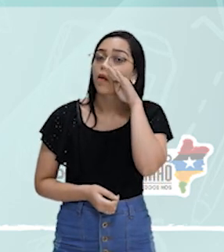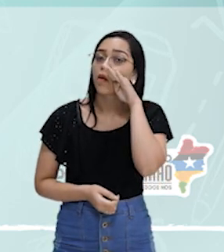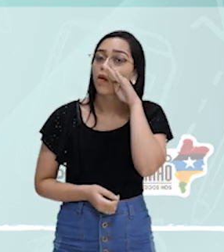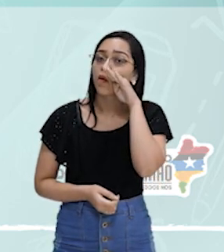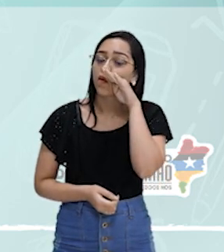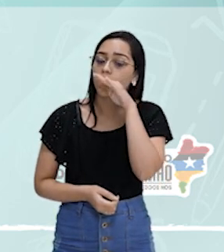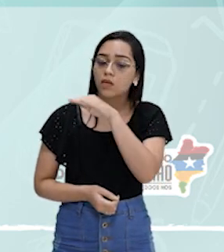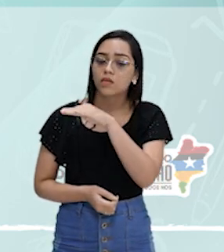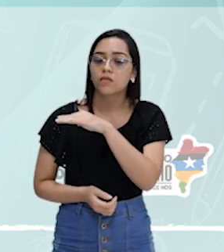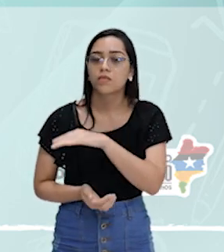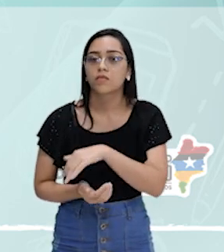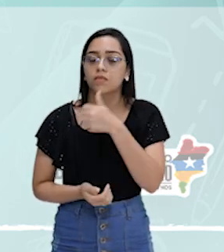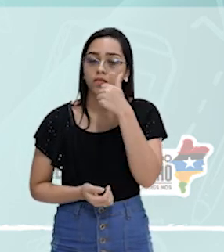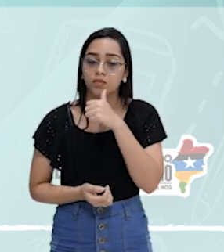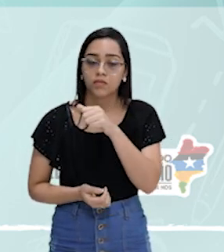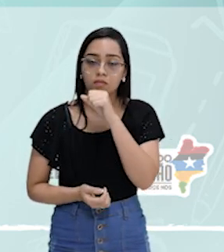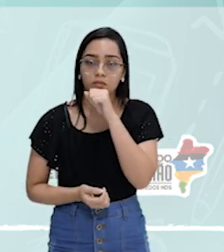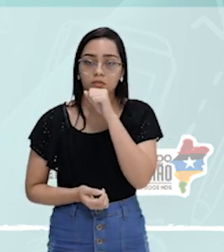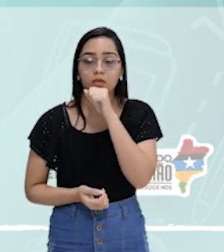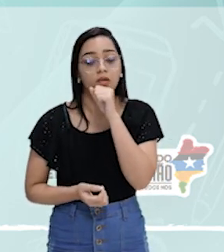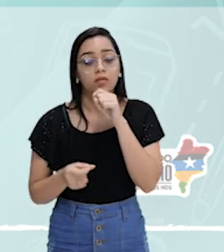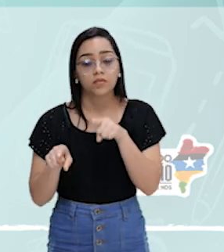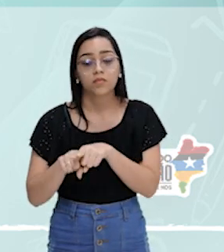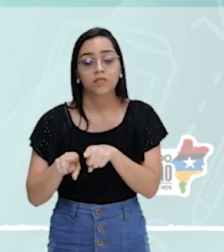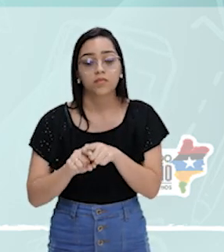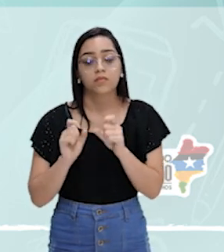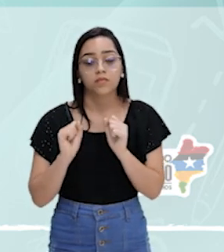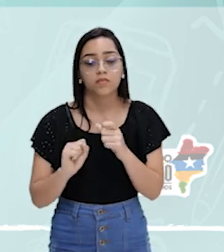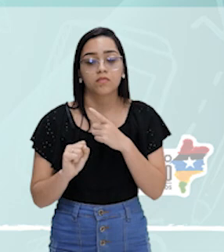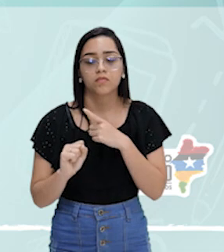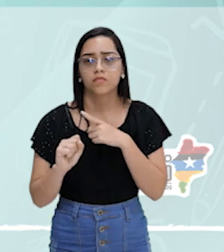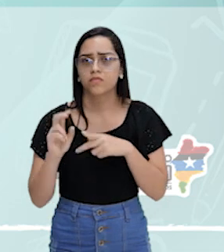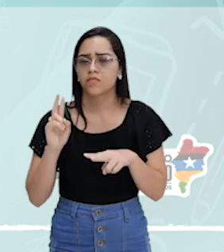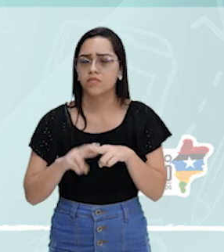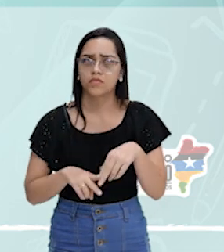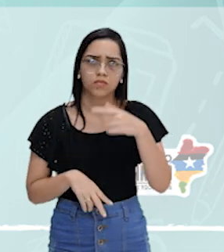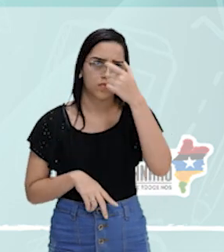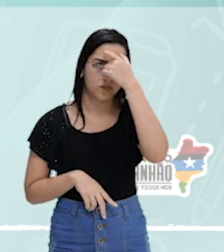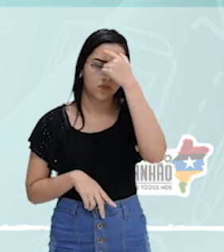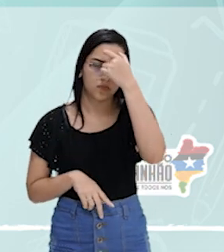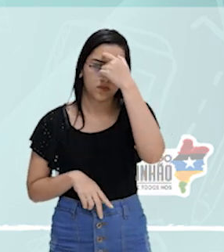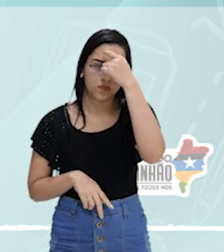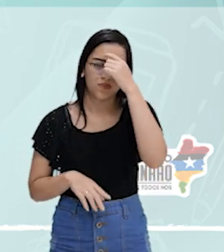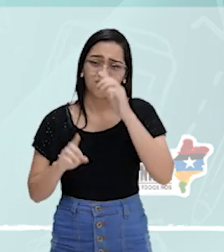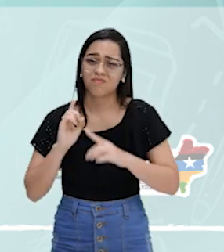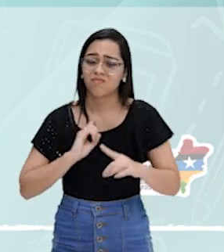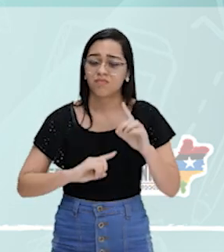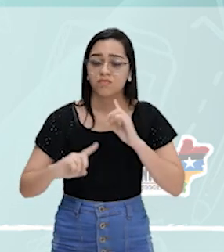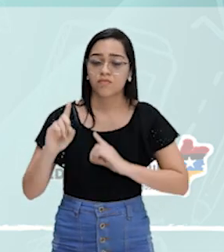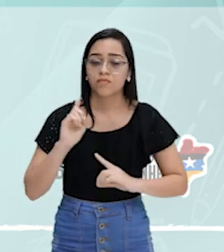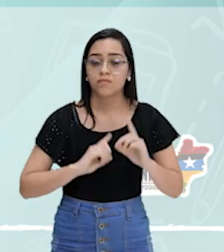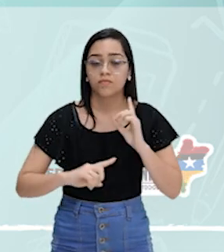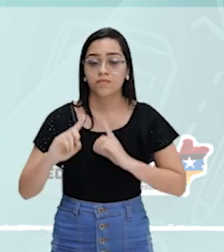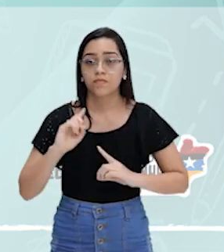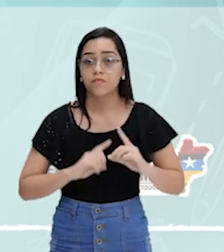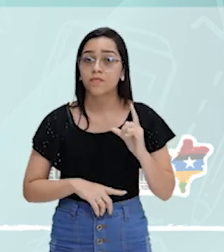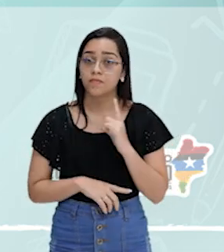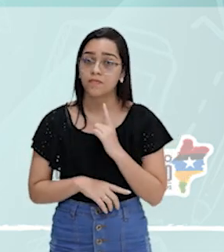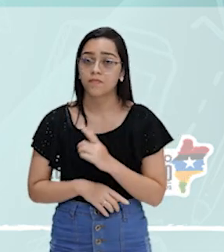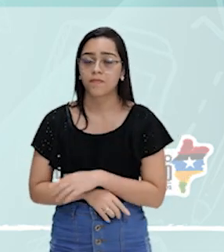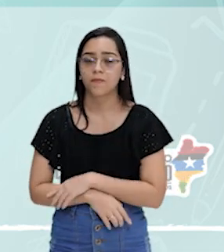2,2 mil futuras mães, que além do mais ficarão presas em uma mentalidade depressiva e propensa